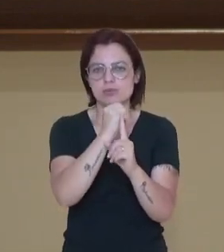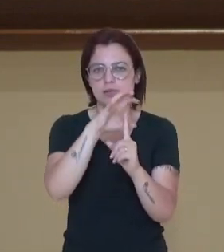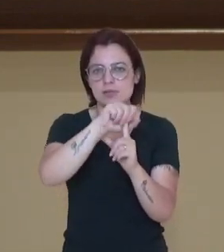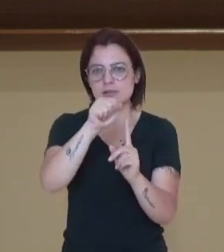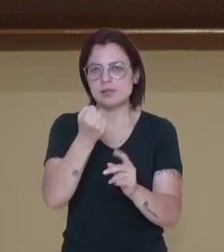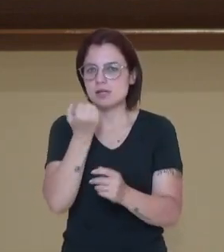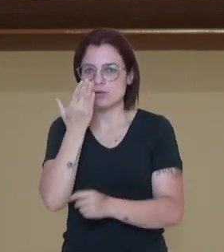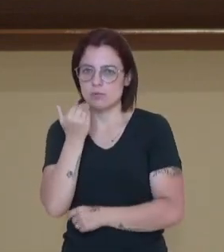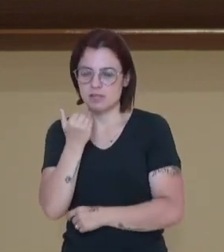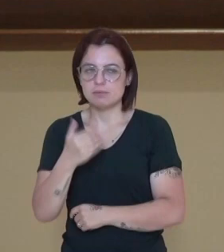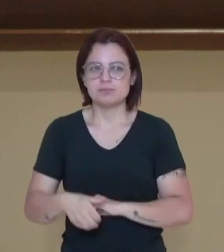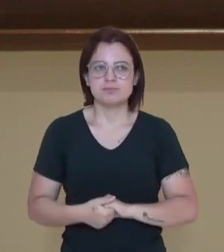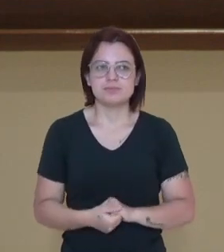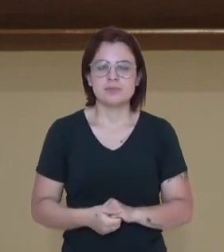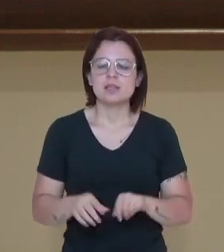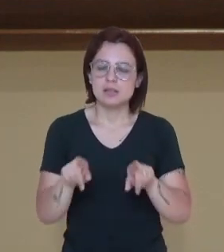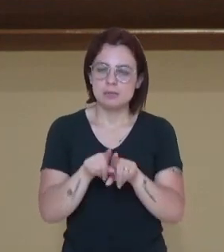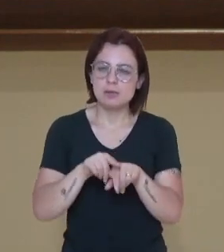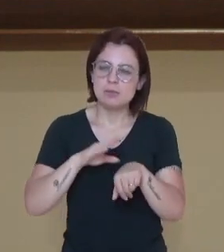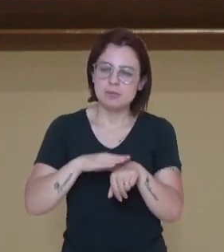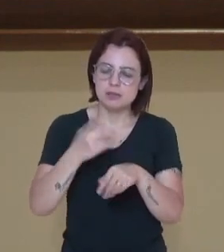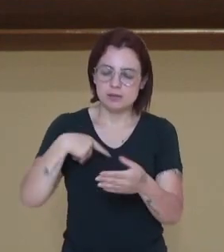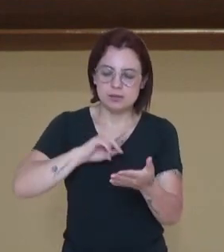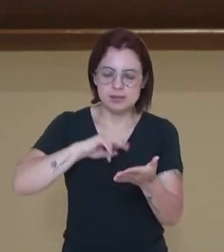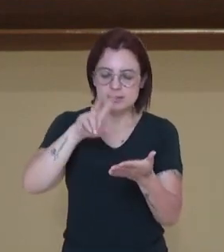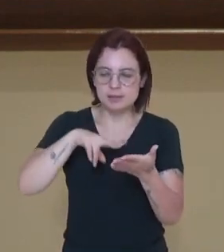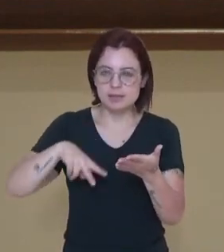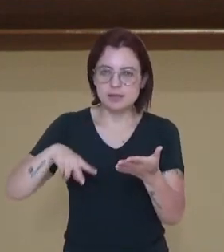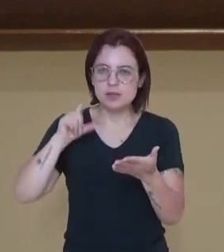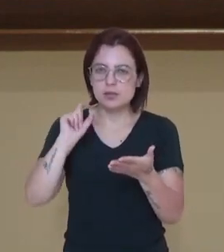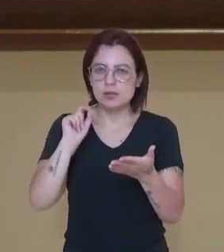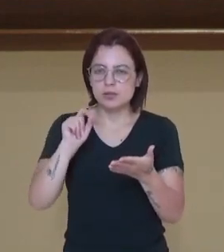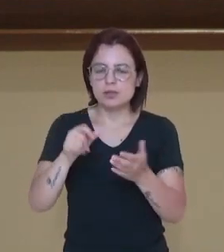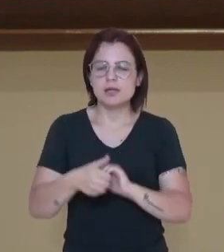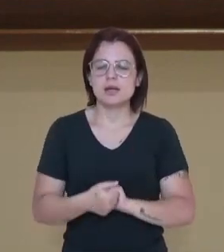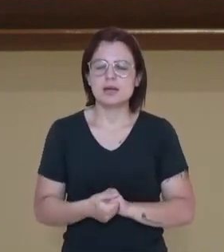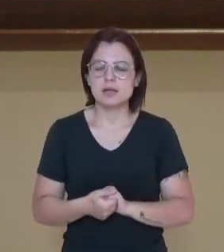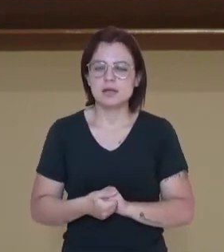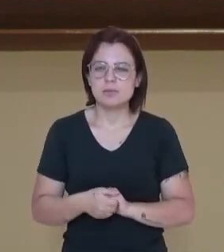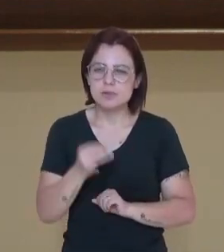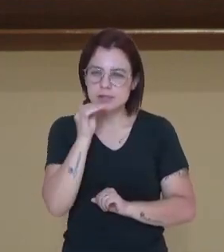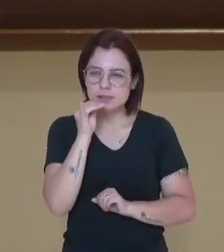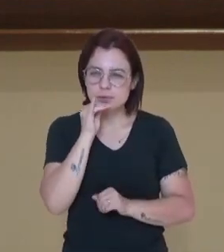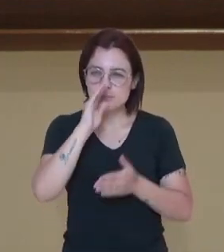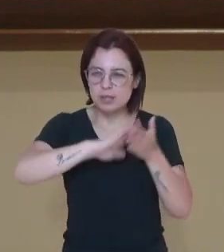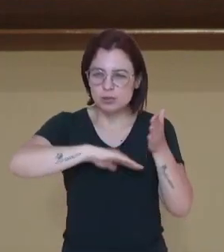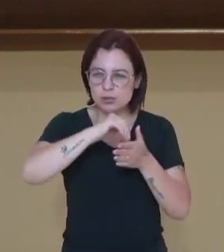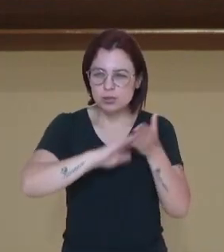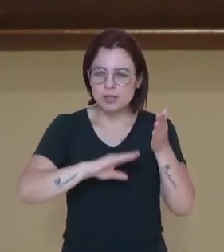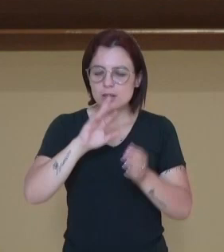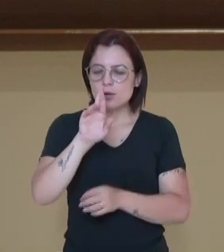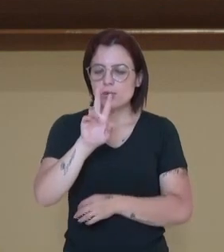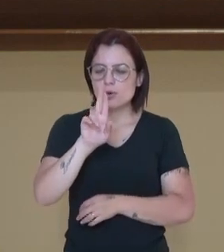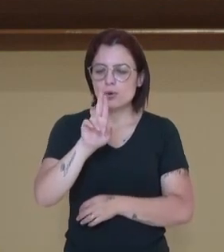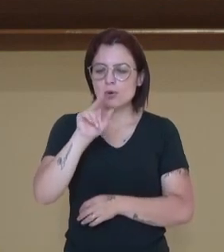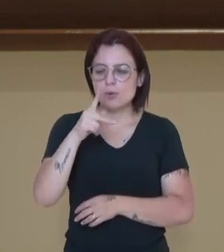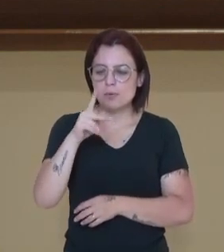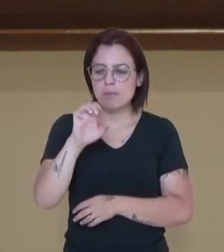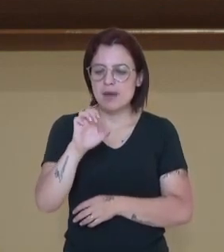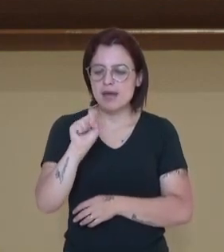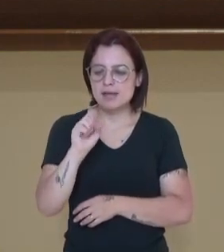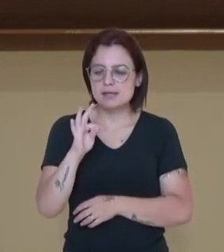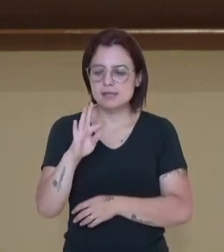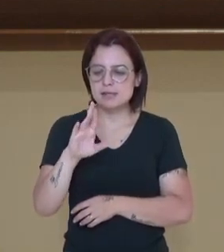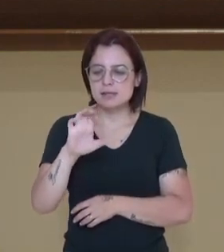também lê a respeito das pinturas rupestres, em que o homem primitivo pintava o animal